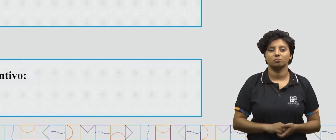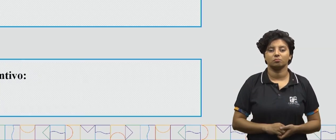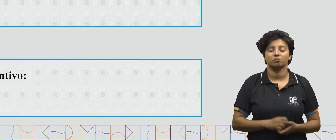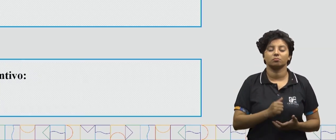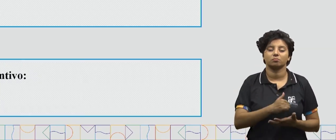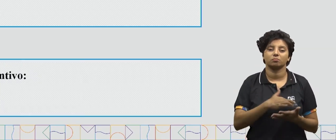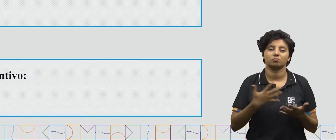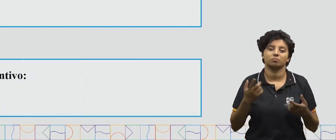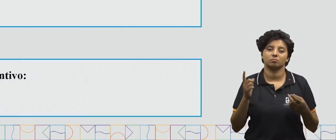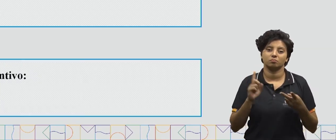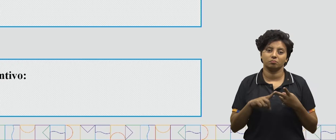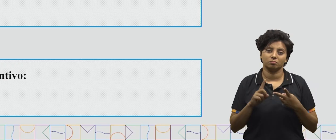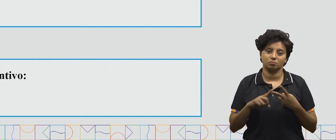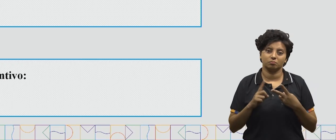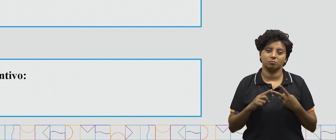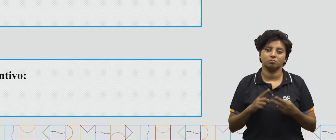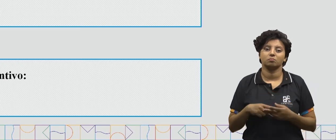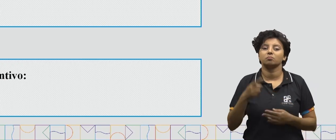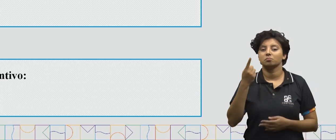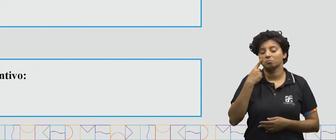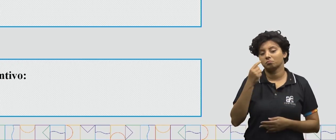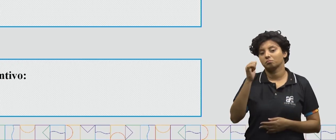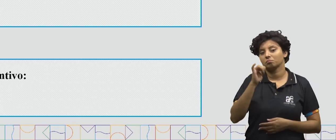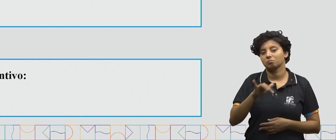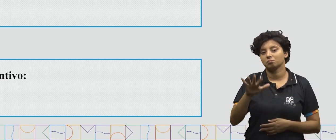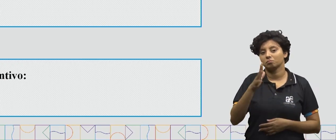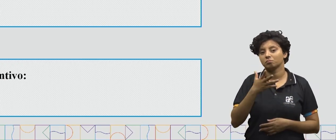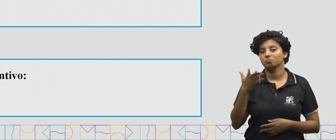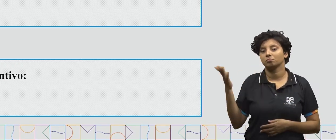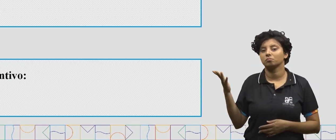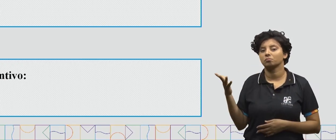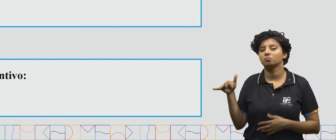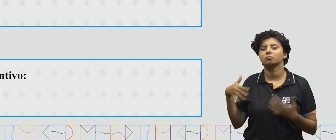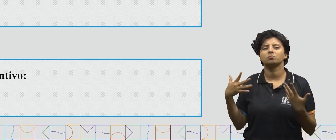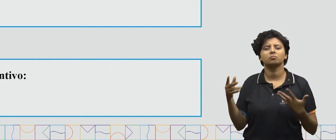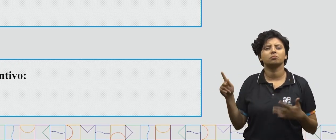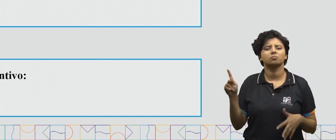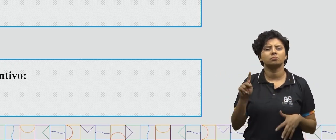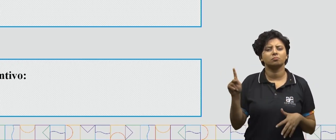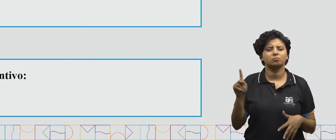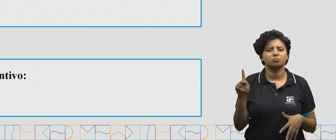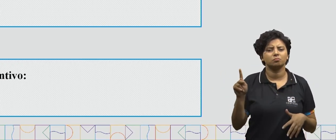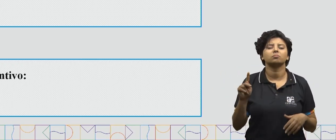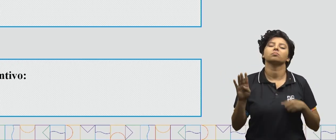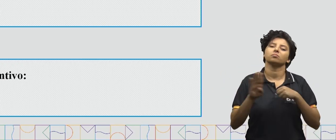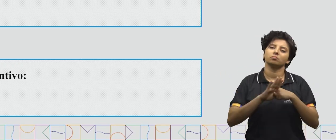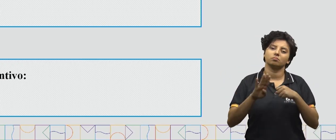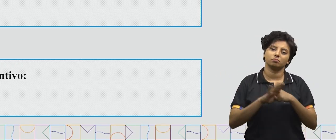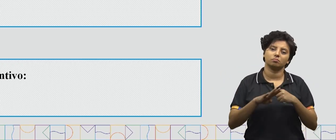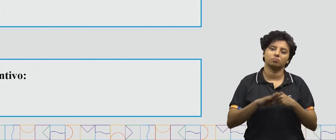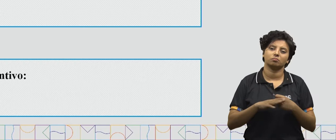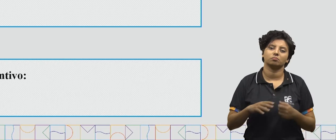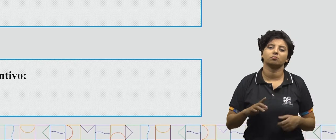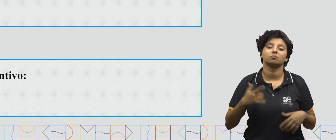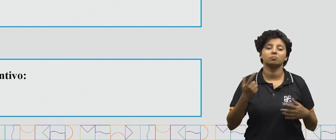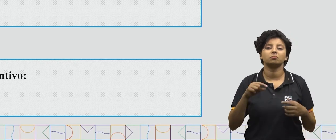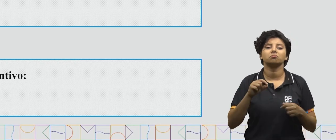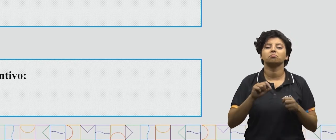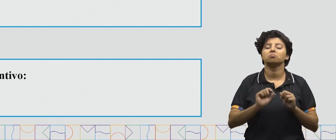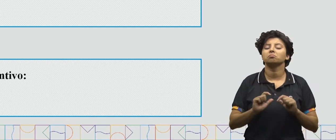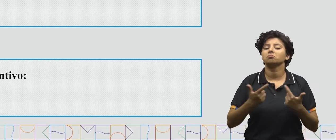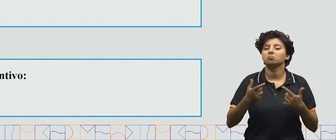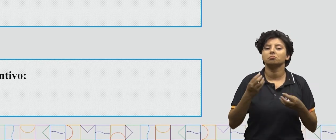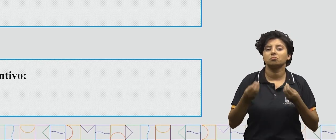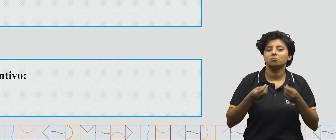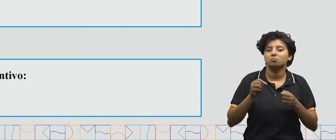choveu. Atividade número 2. Observe as imagens e indique a profissão, ou seja, substantivo, e a